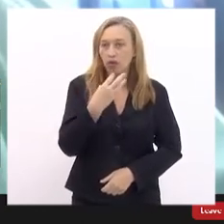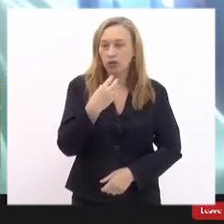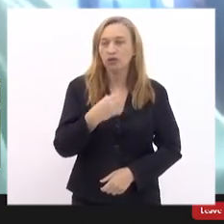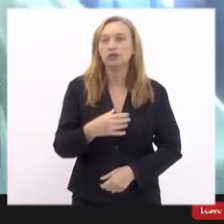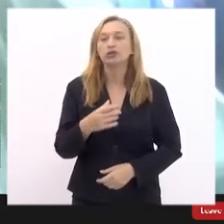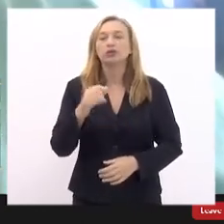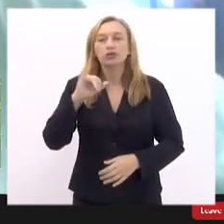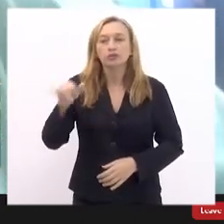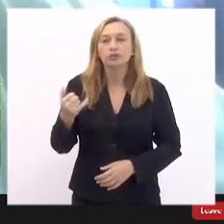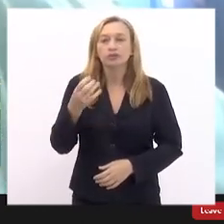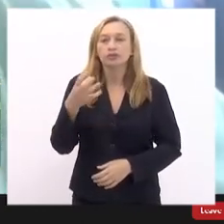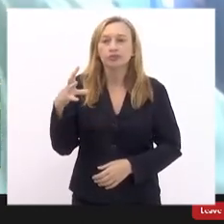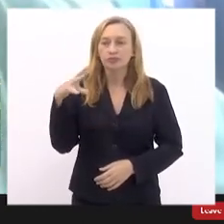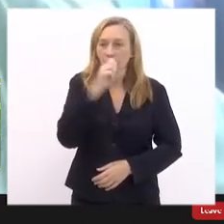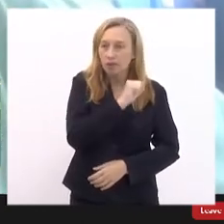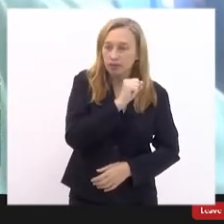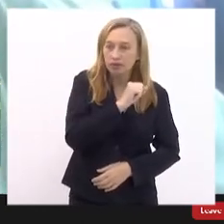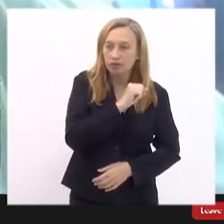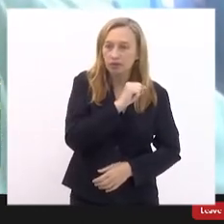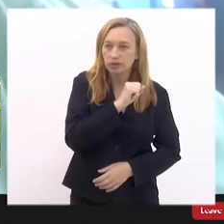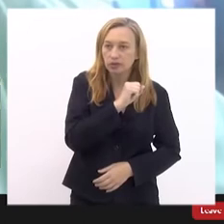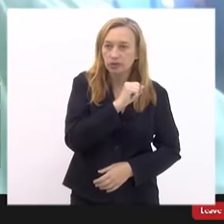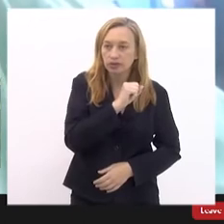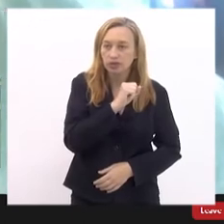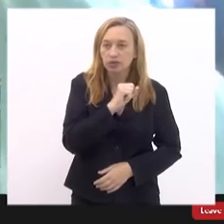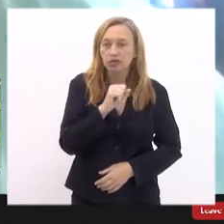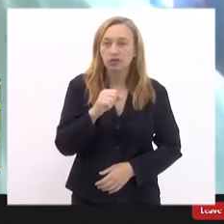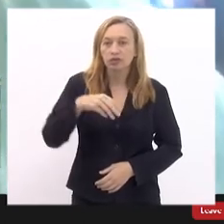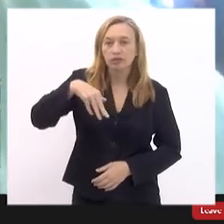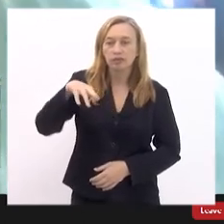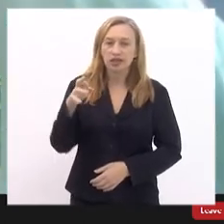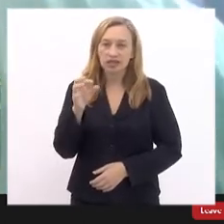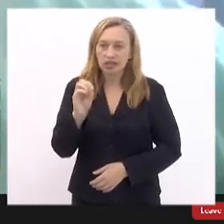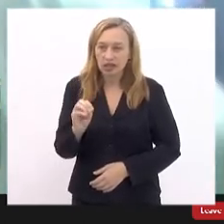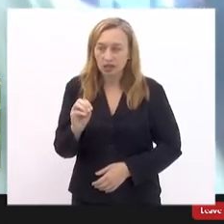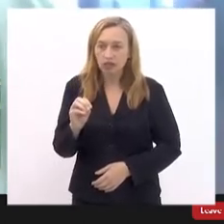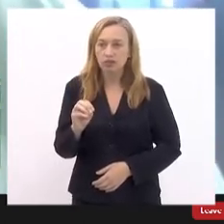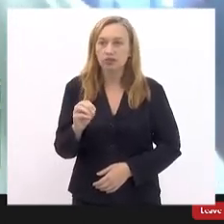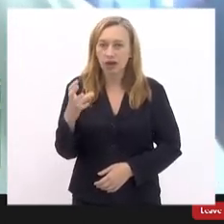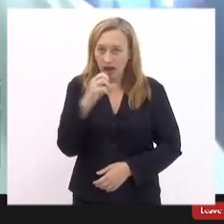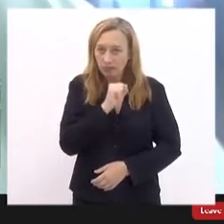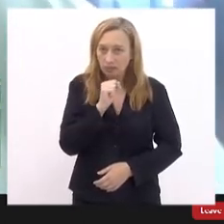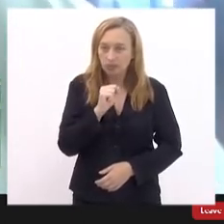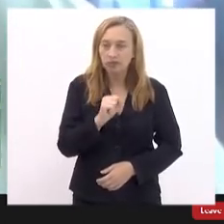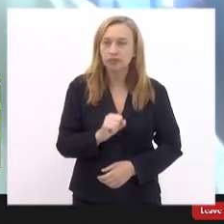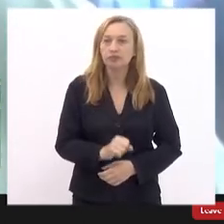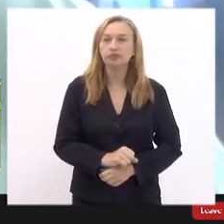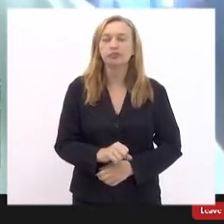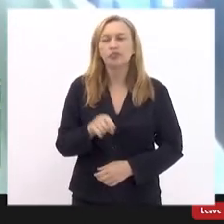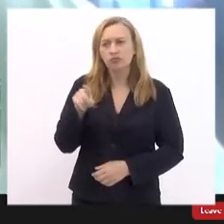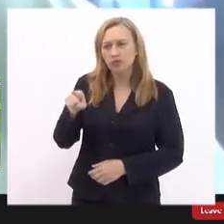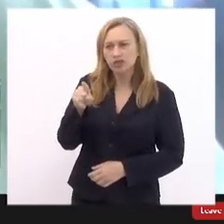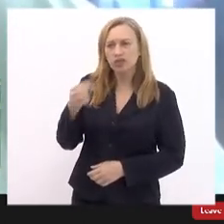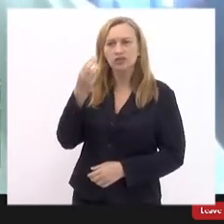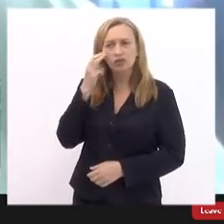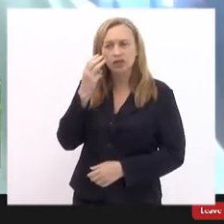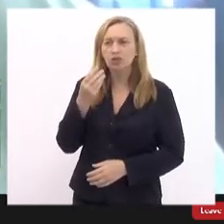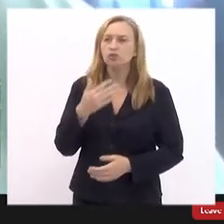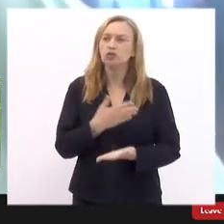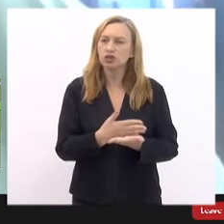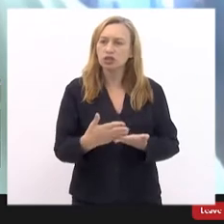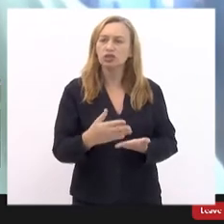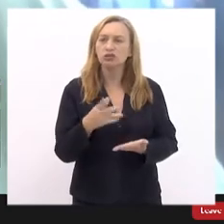aproveito rapidamente, mencionando aqui o Marcelo Xavier, é muito rápido mesmo. Você, Valdec, no início,